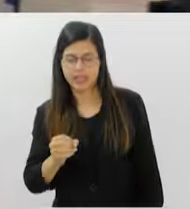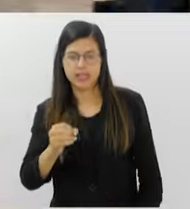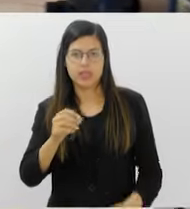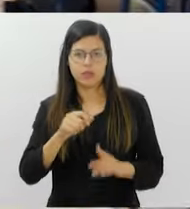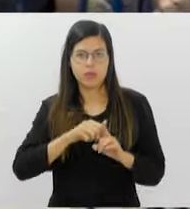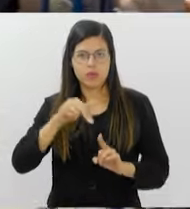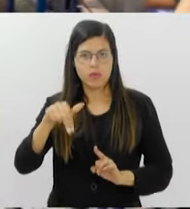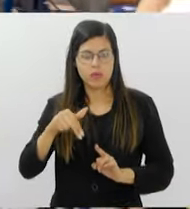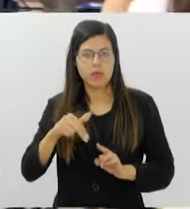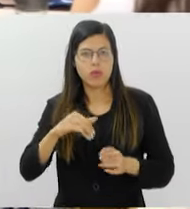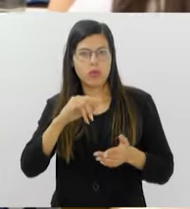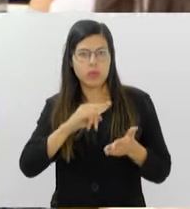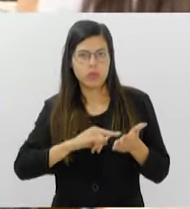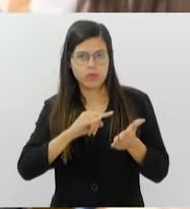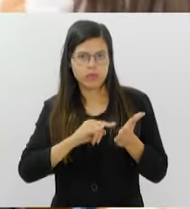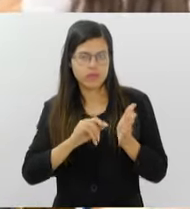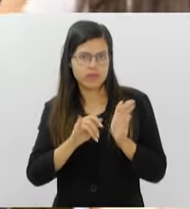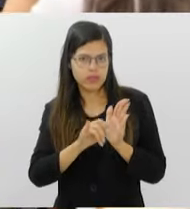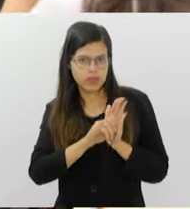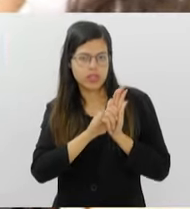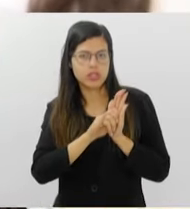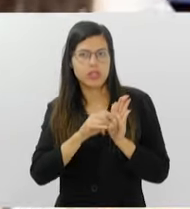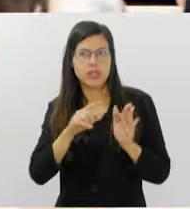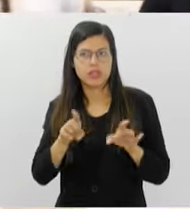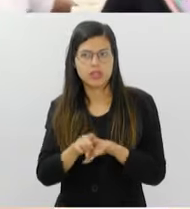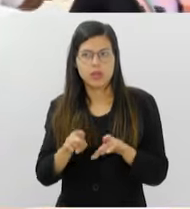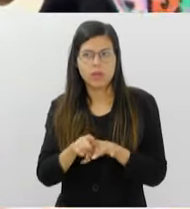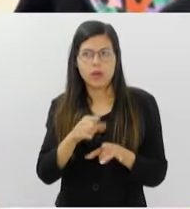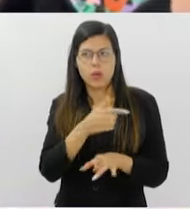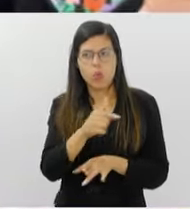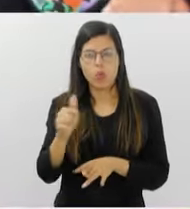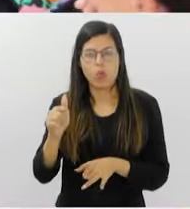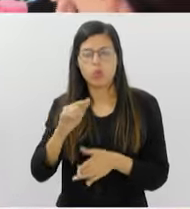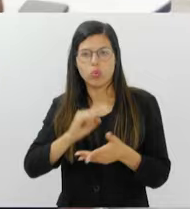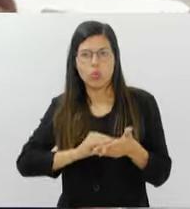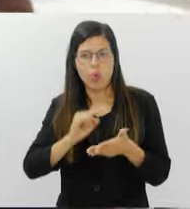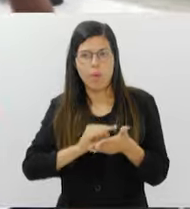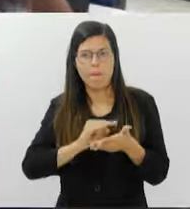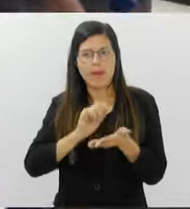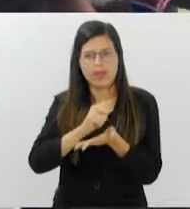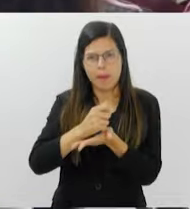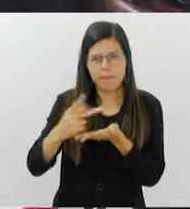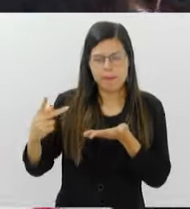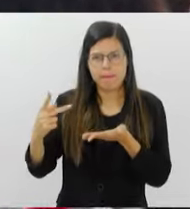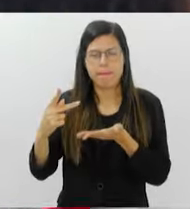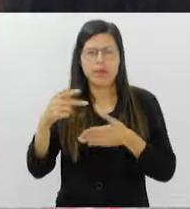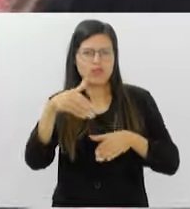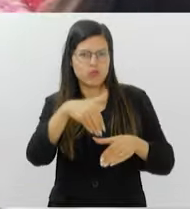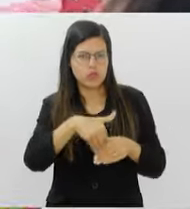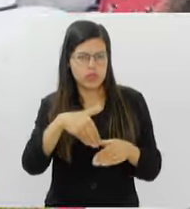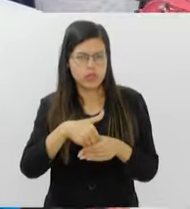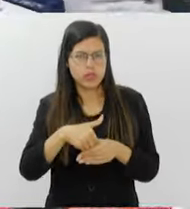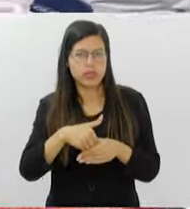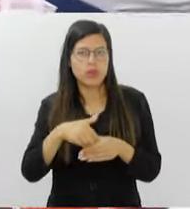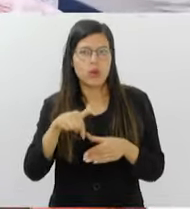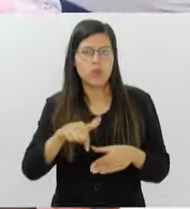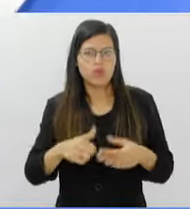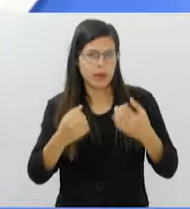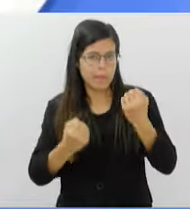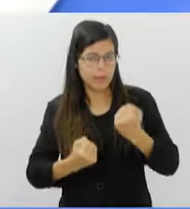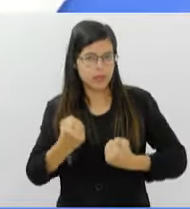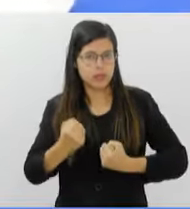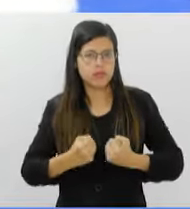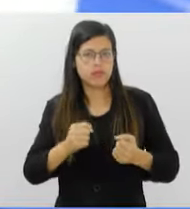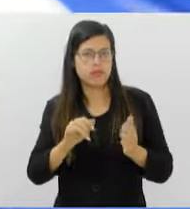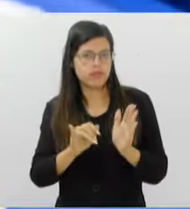de Identidade Nacional, SIM, e demais documentos digitais, como e-título, Carteira Nacional de Habilitação e Identidade, podem